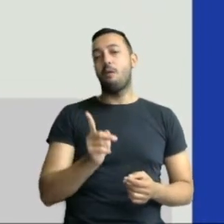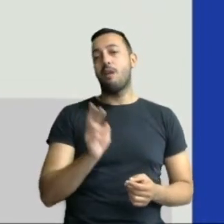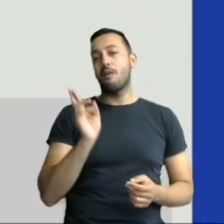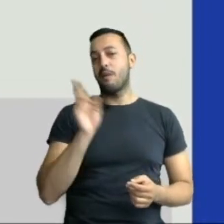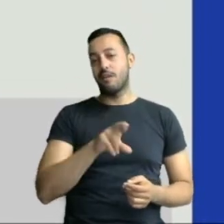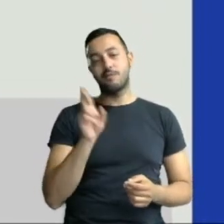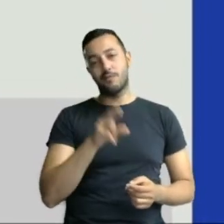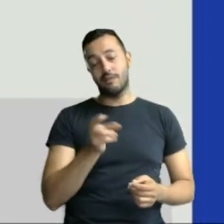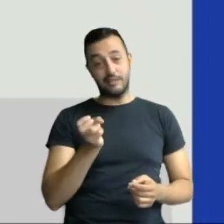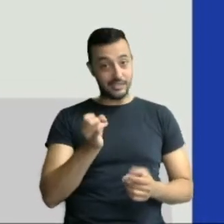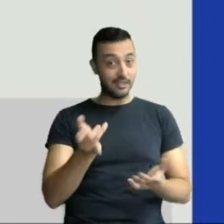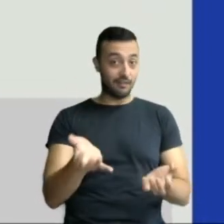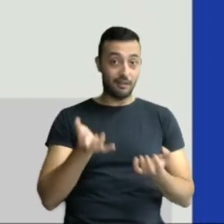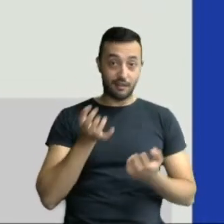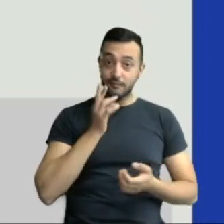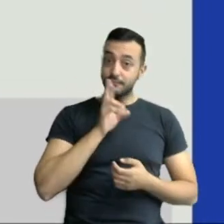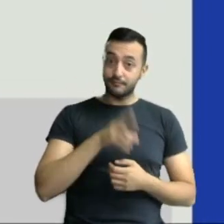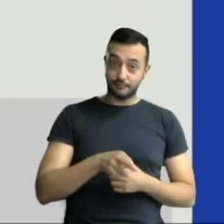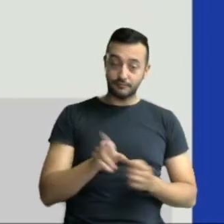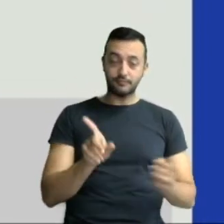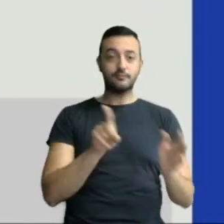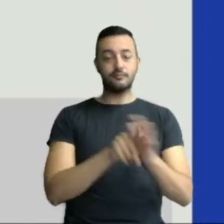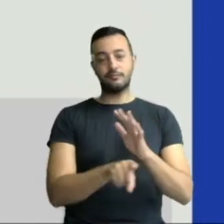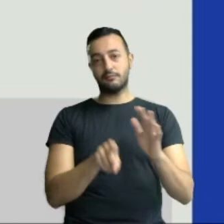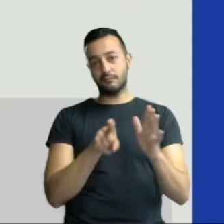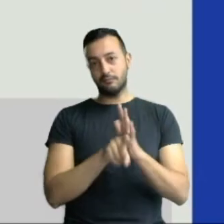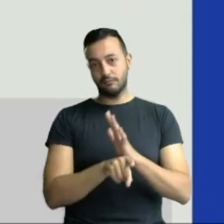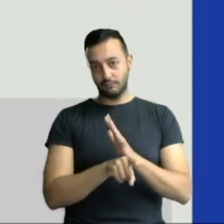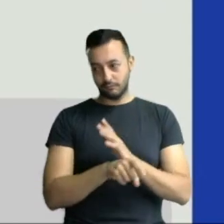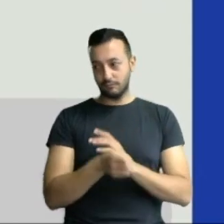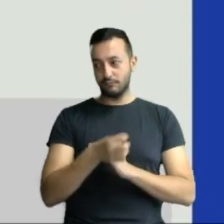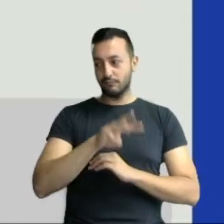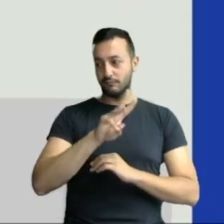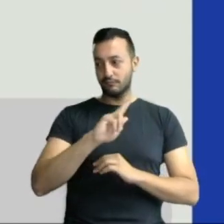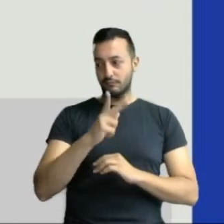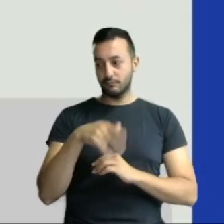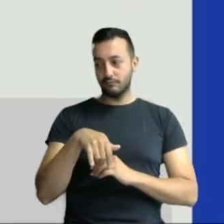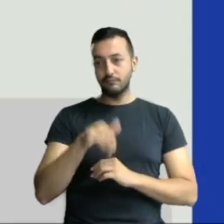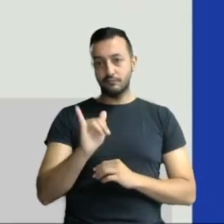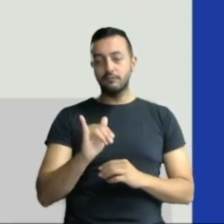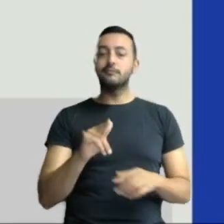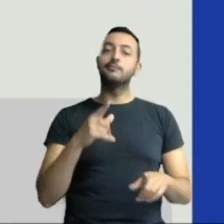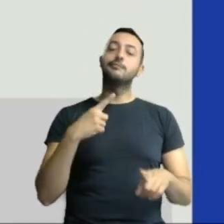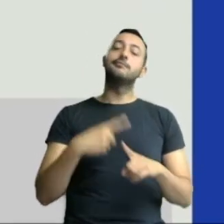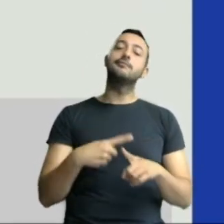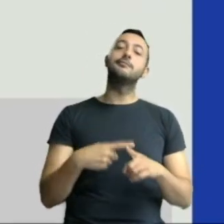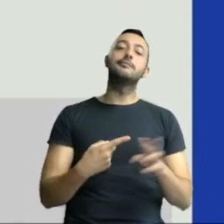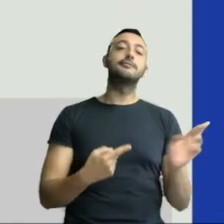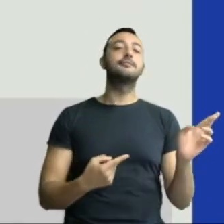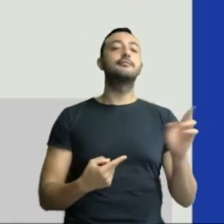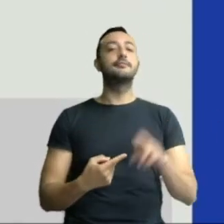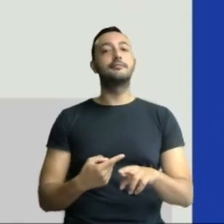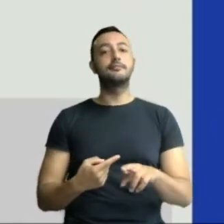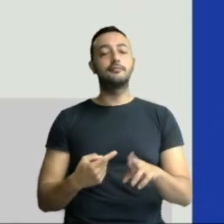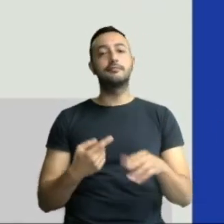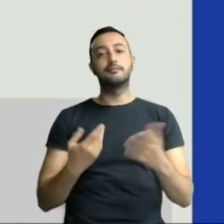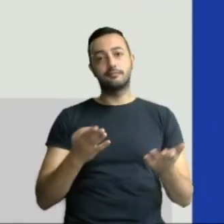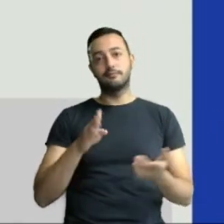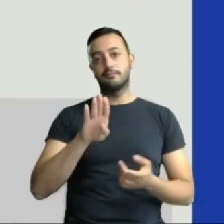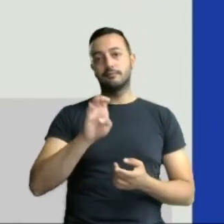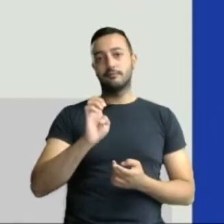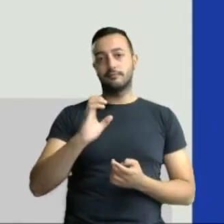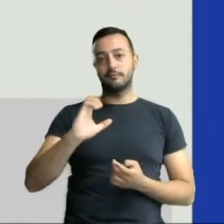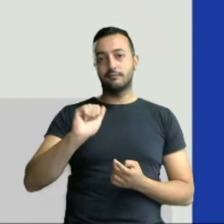Então, se eu quero responder a uma pergunta com o why, o porquê para a resposta será o